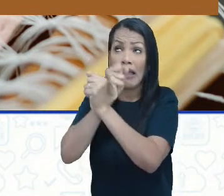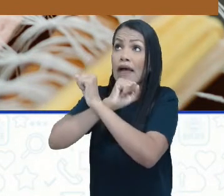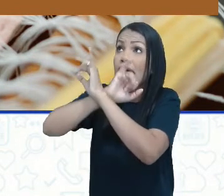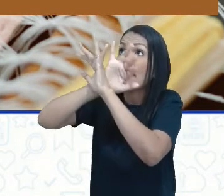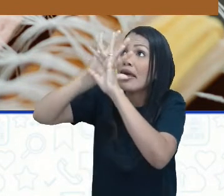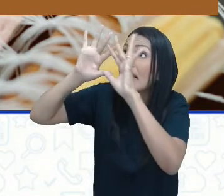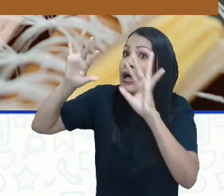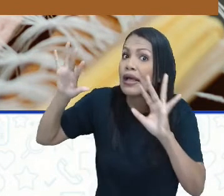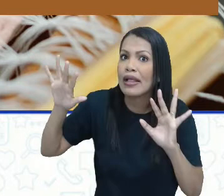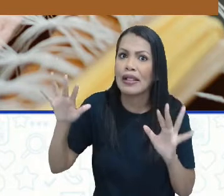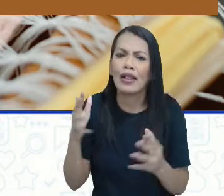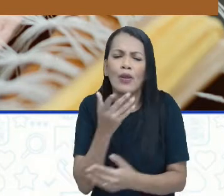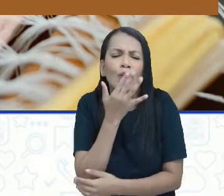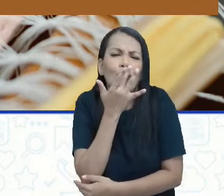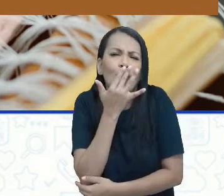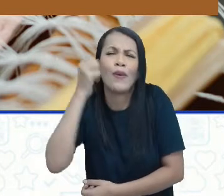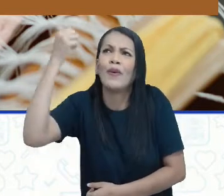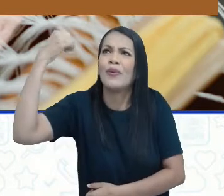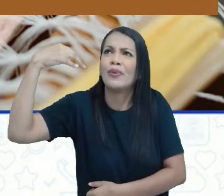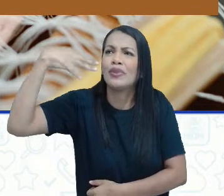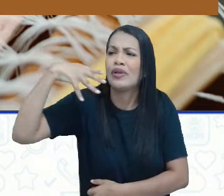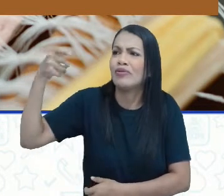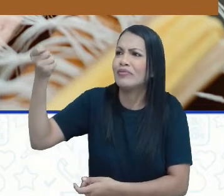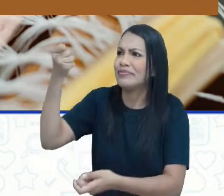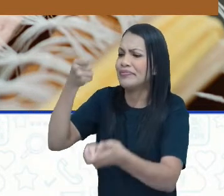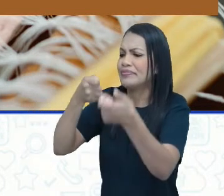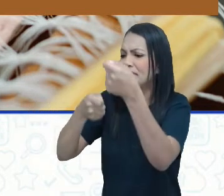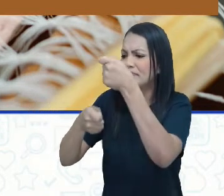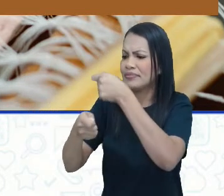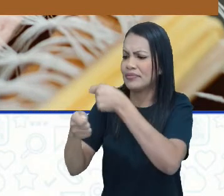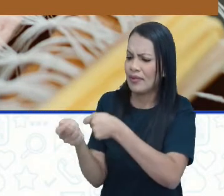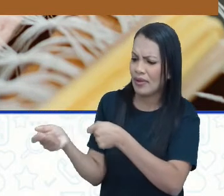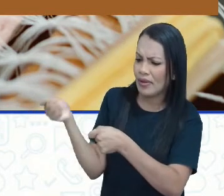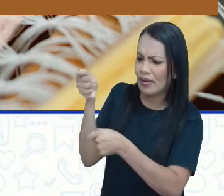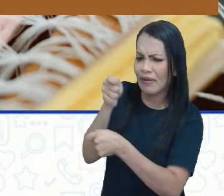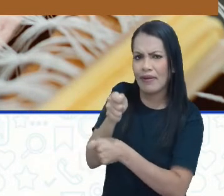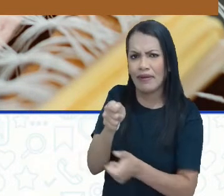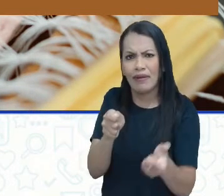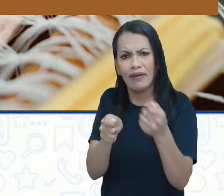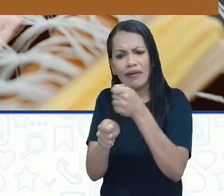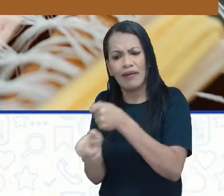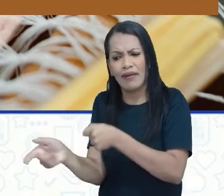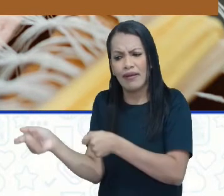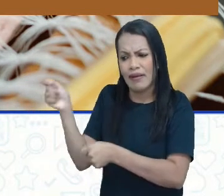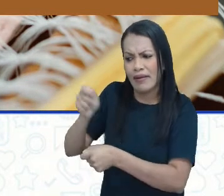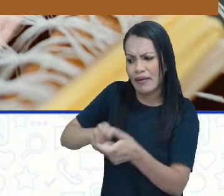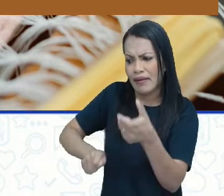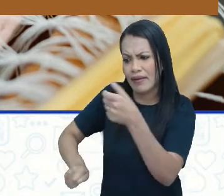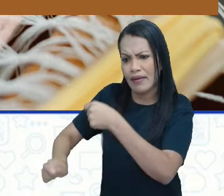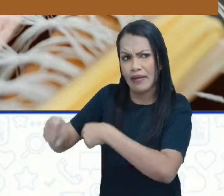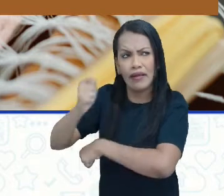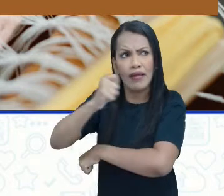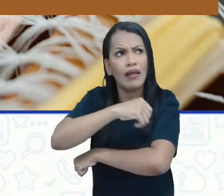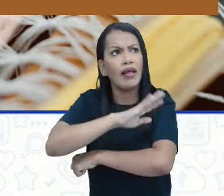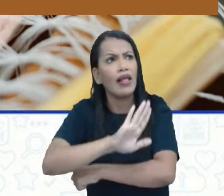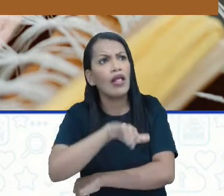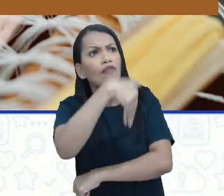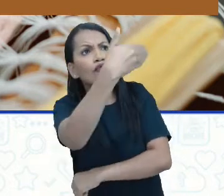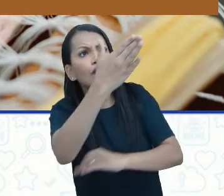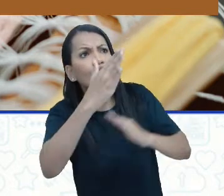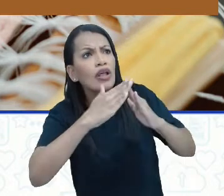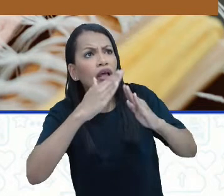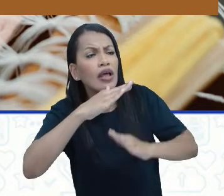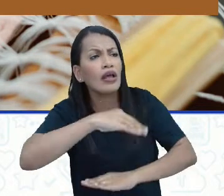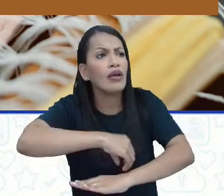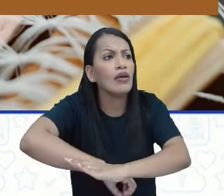traço cor de luz, que ela ia passando entre os fios estendidos, enquanto lá fora a claridade da manhã